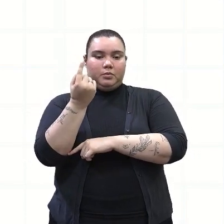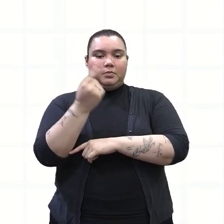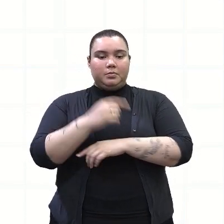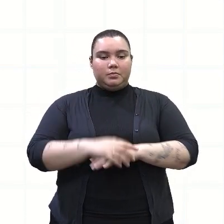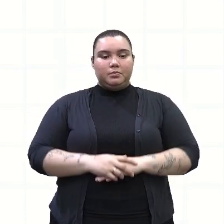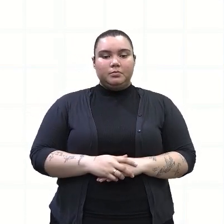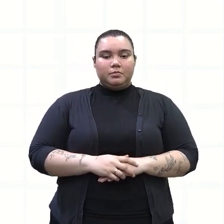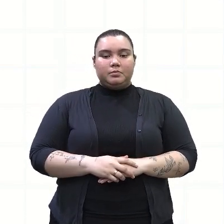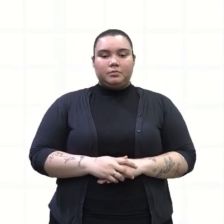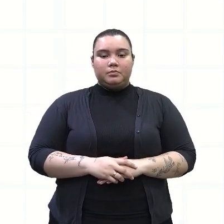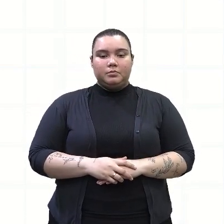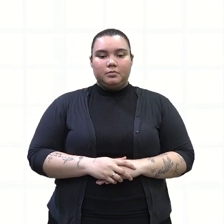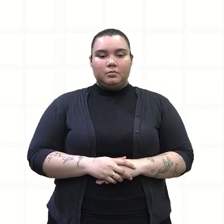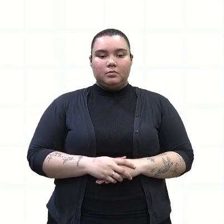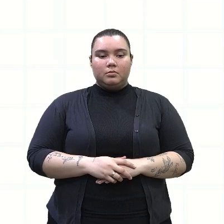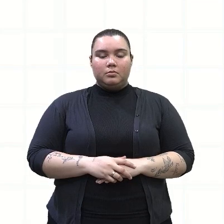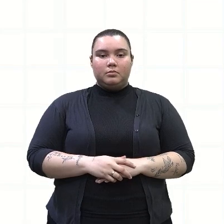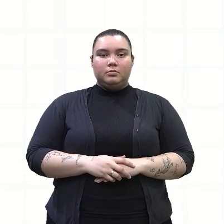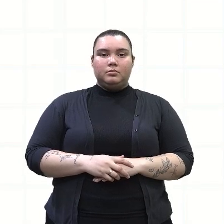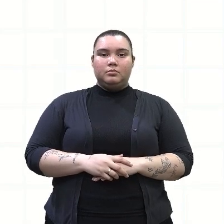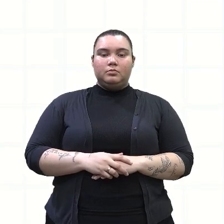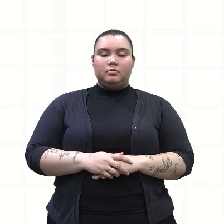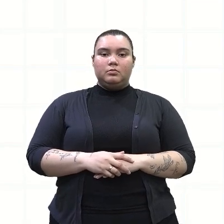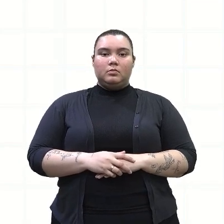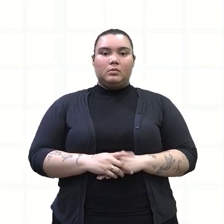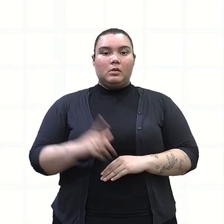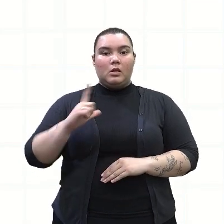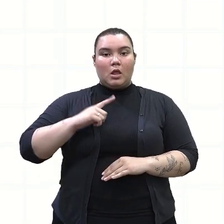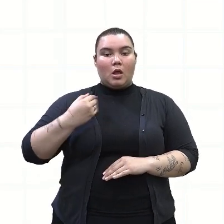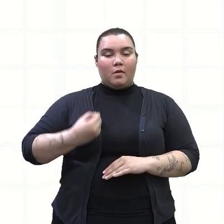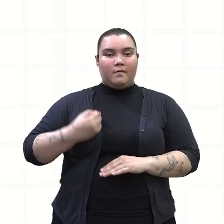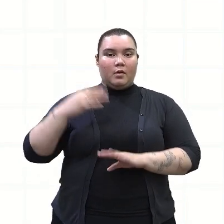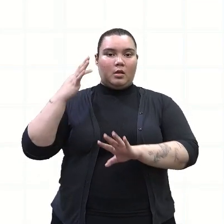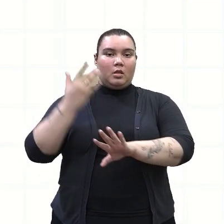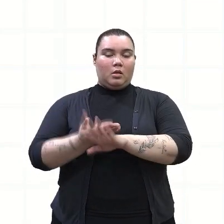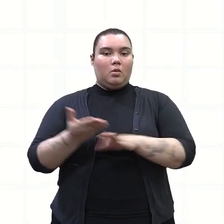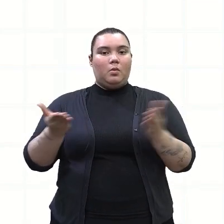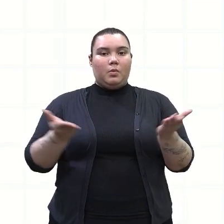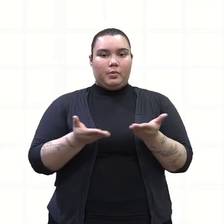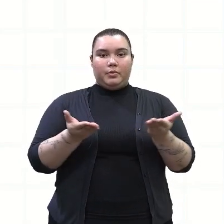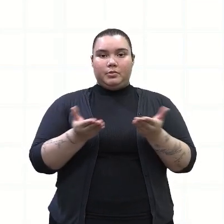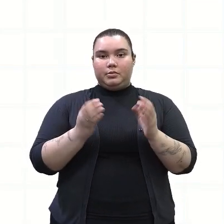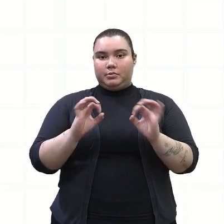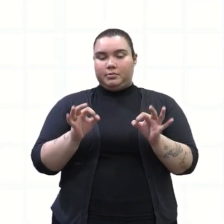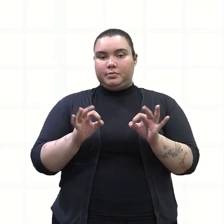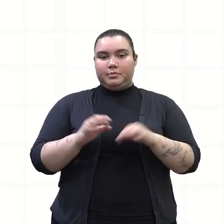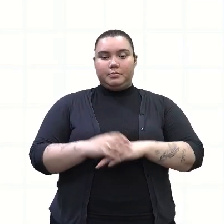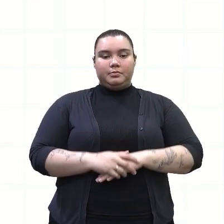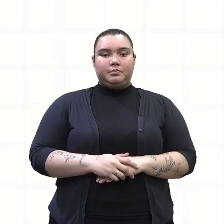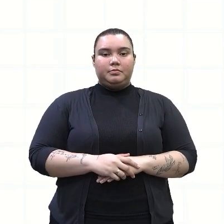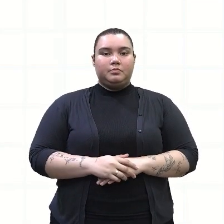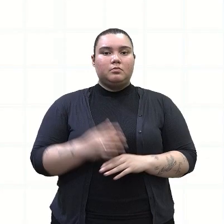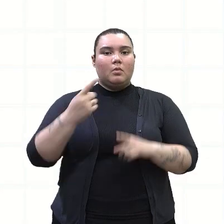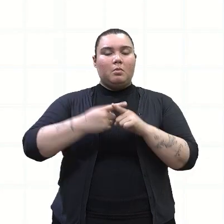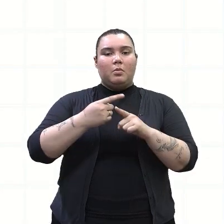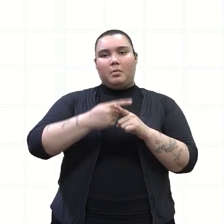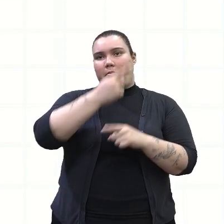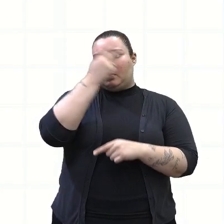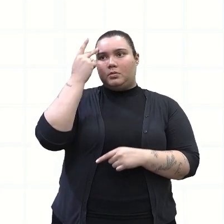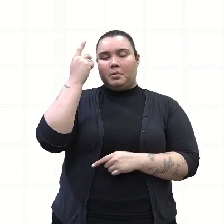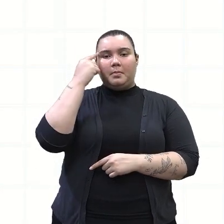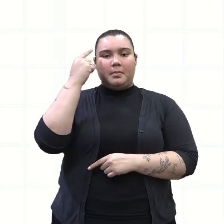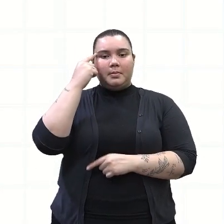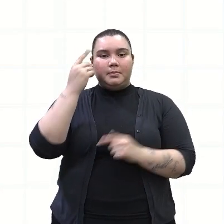né? Ele é o mais alto novilho, né, que está vivo até hoje, ok? Por que que as pessoas acham isso?